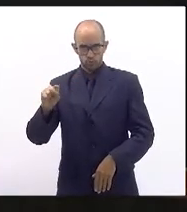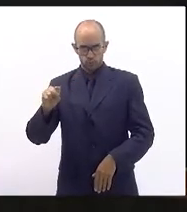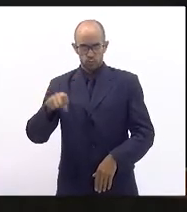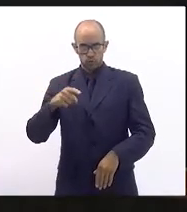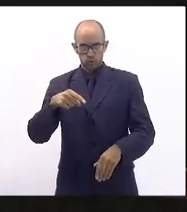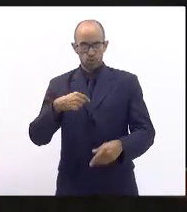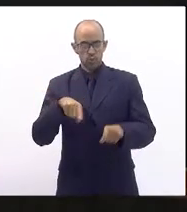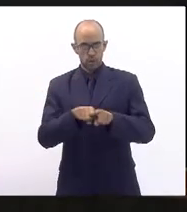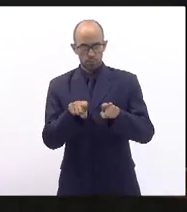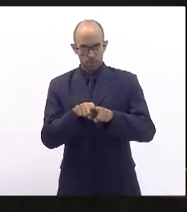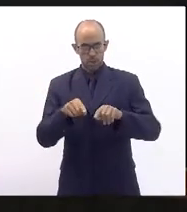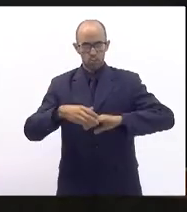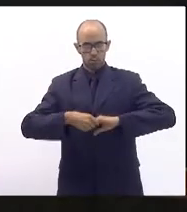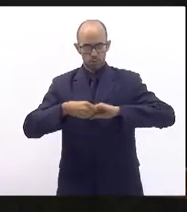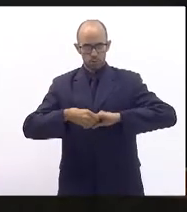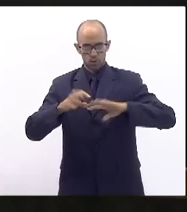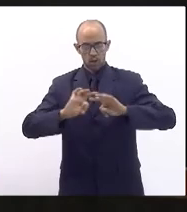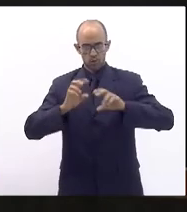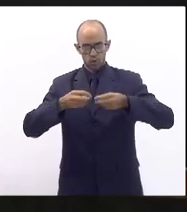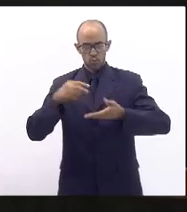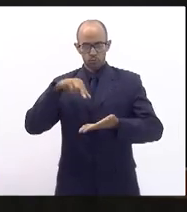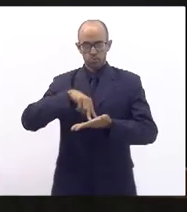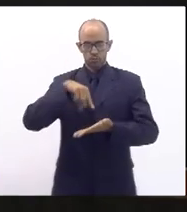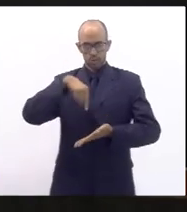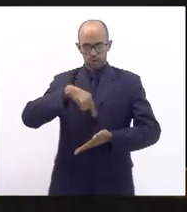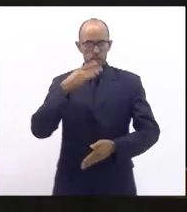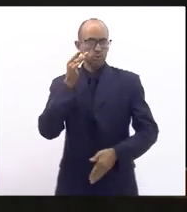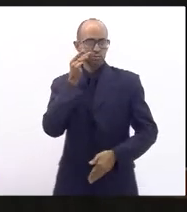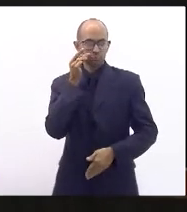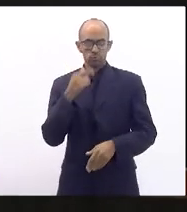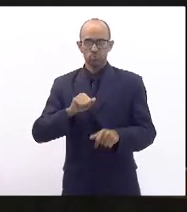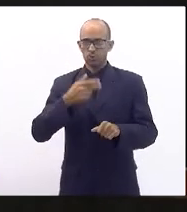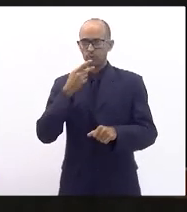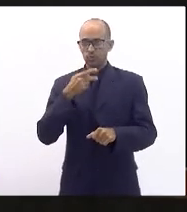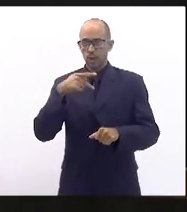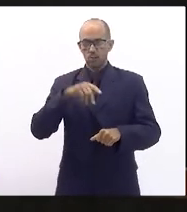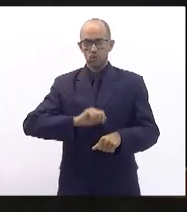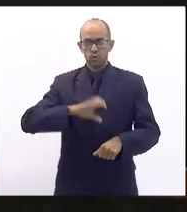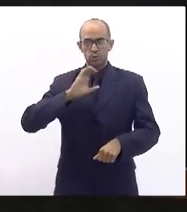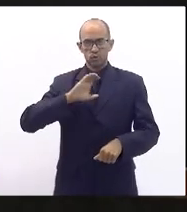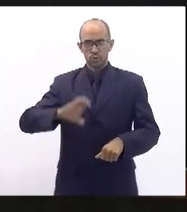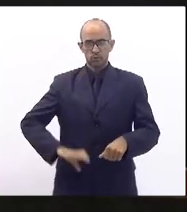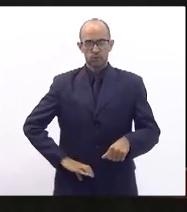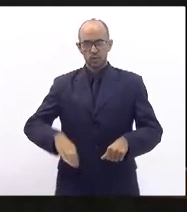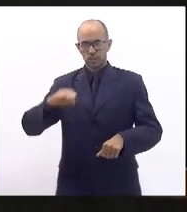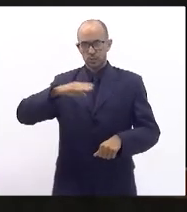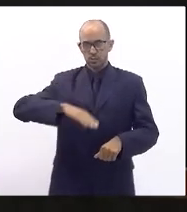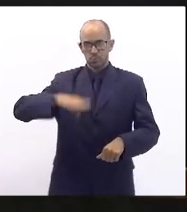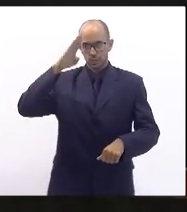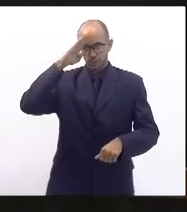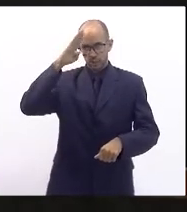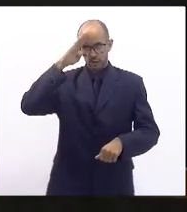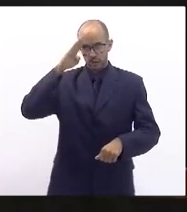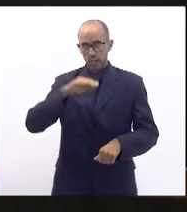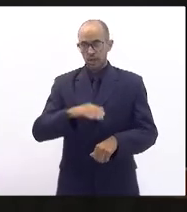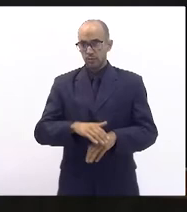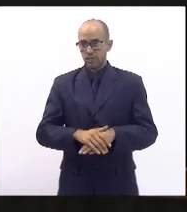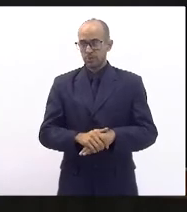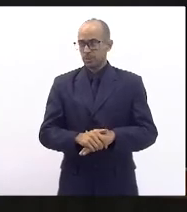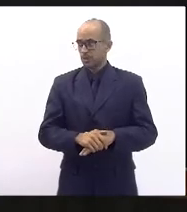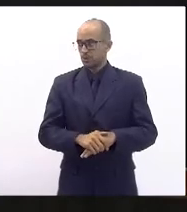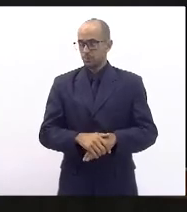estendo esse cumprimento a todos os presentes civis e militares que neste momento